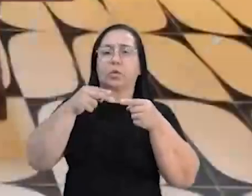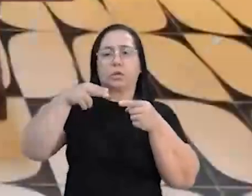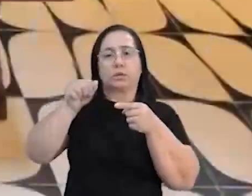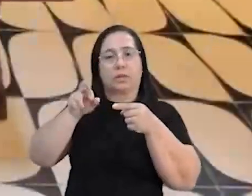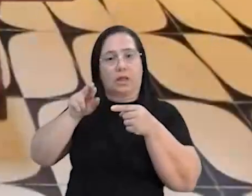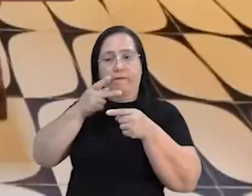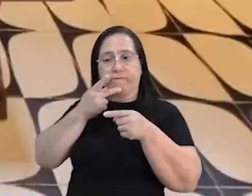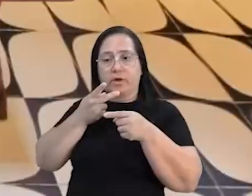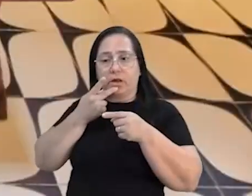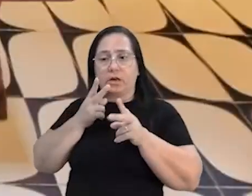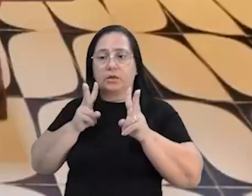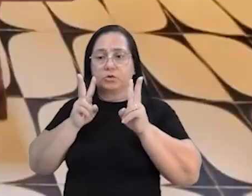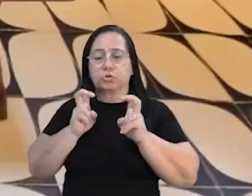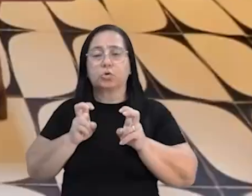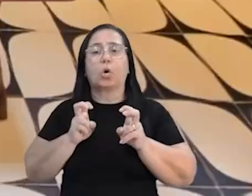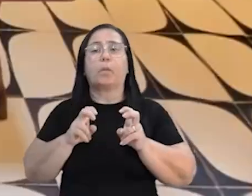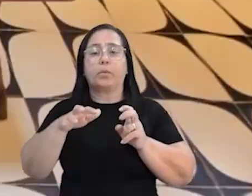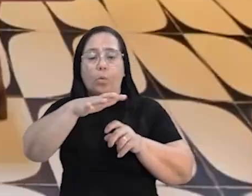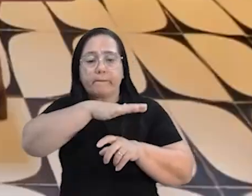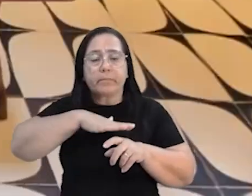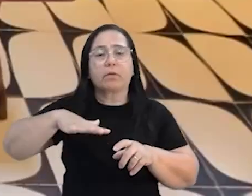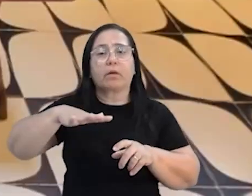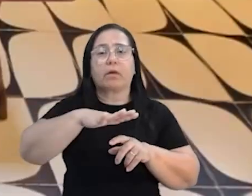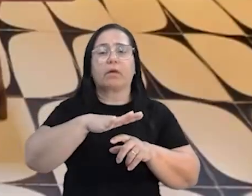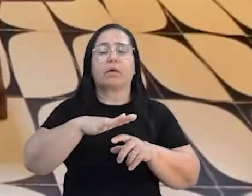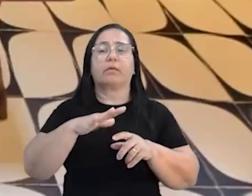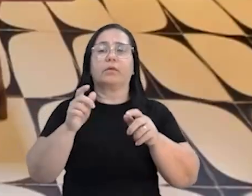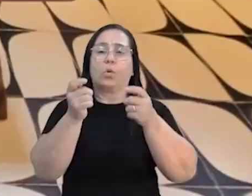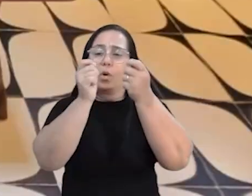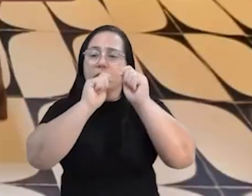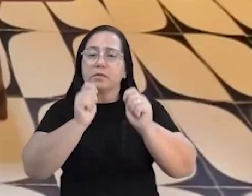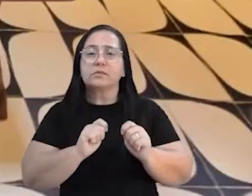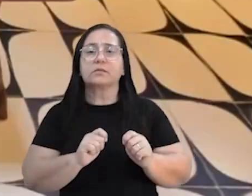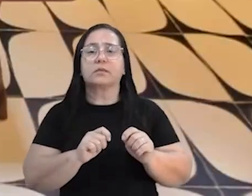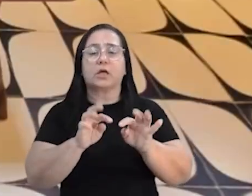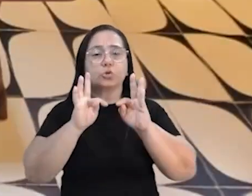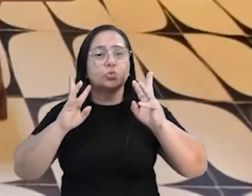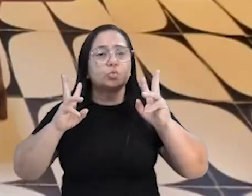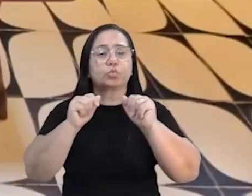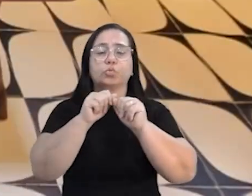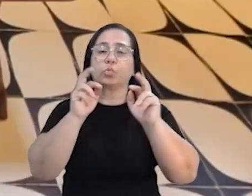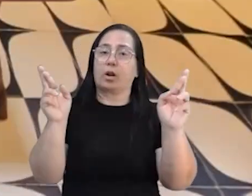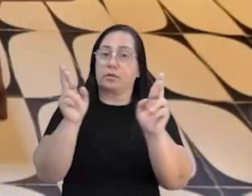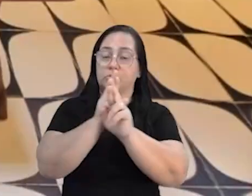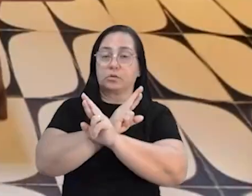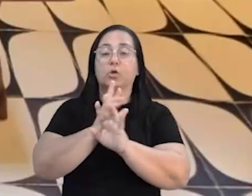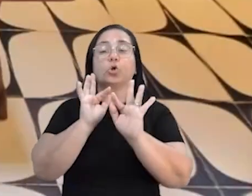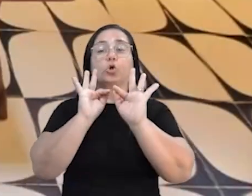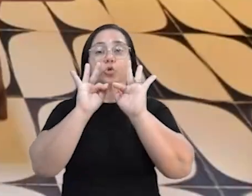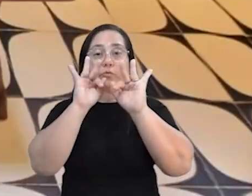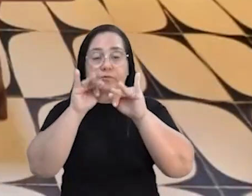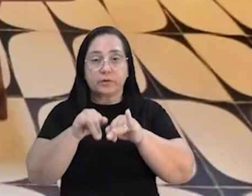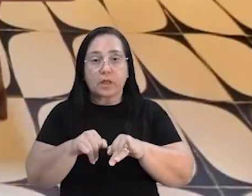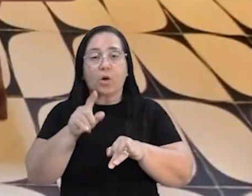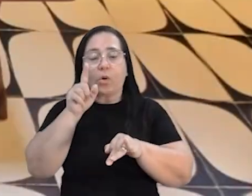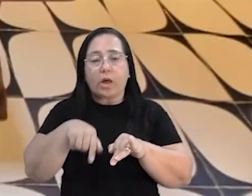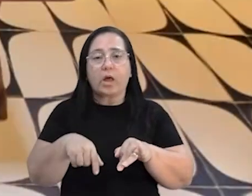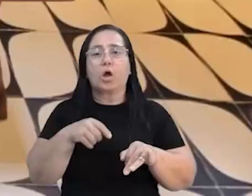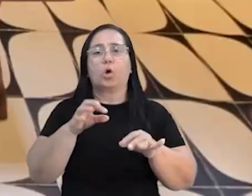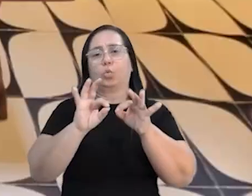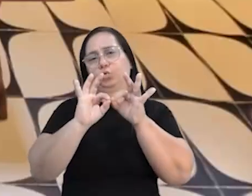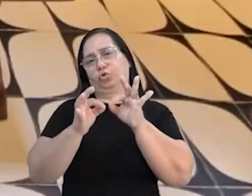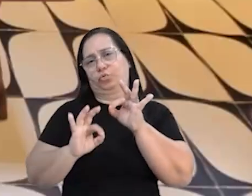traz, né? O ambiente, o artesanato, tudo relacionado e, no final, vira um